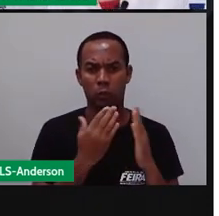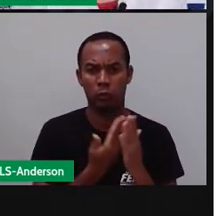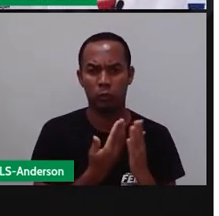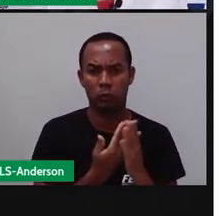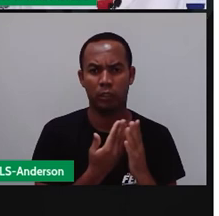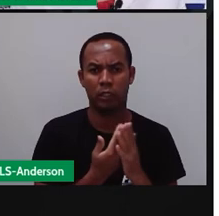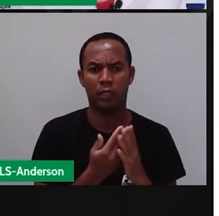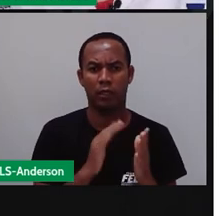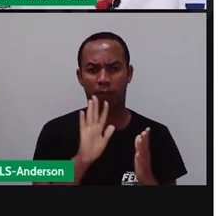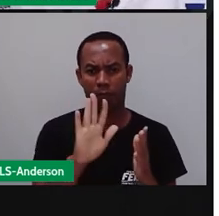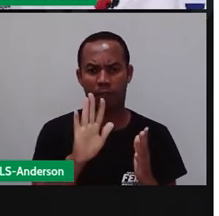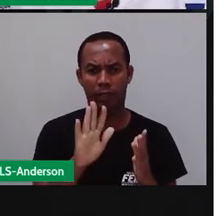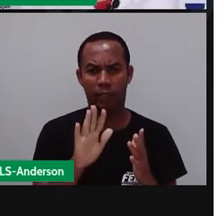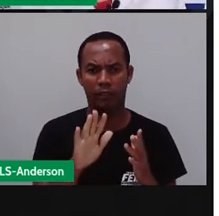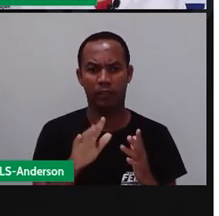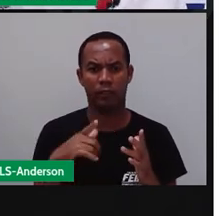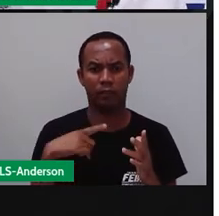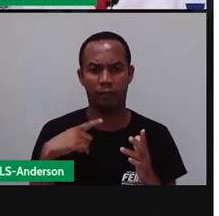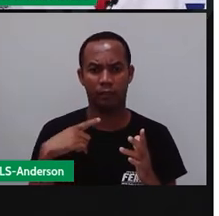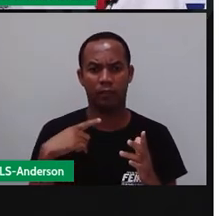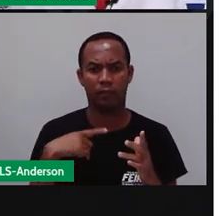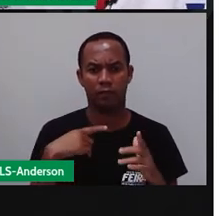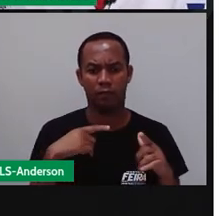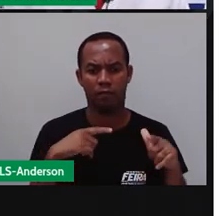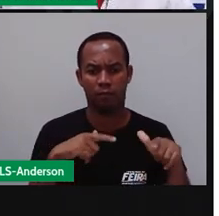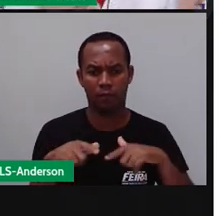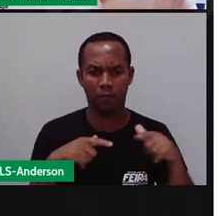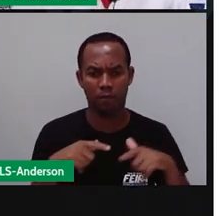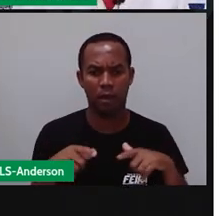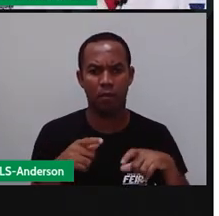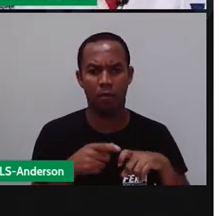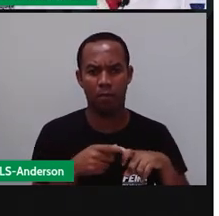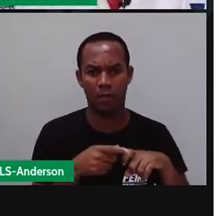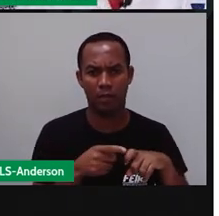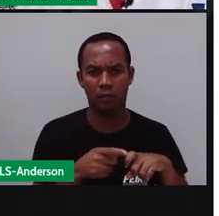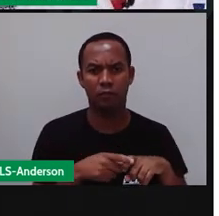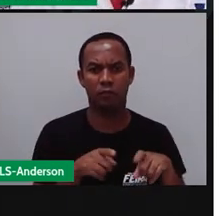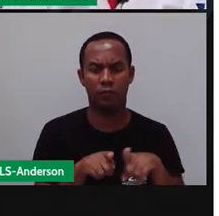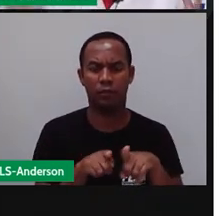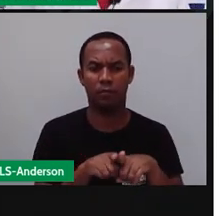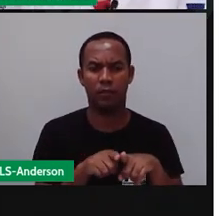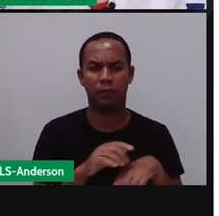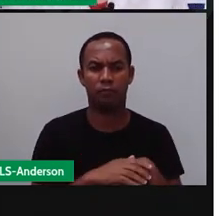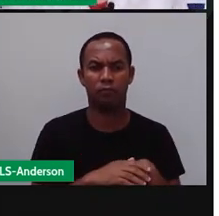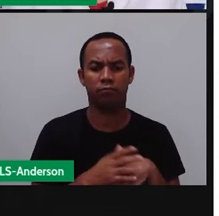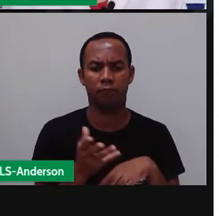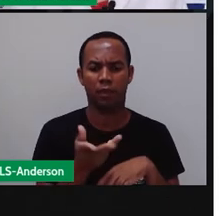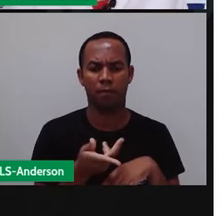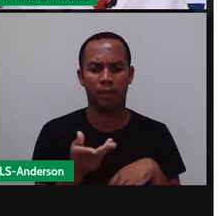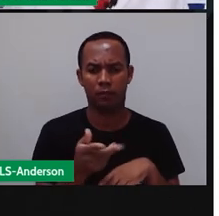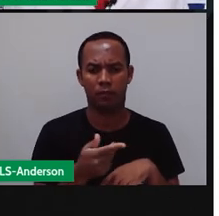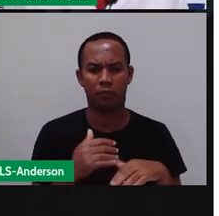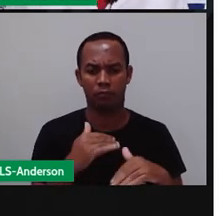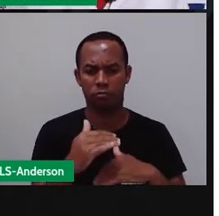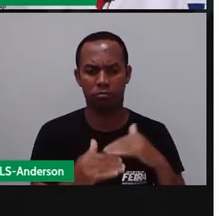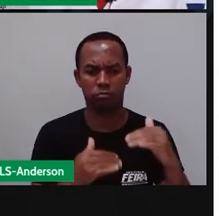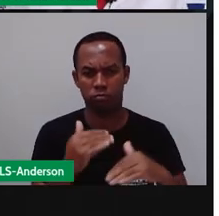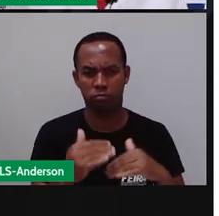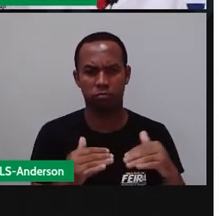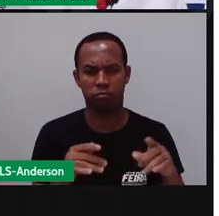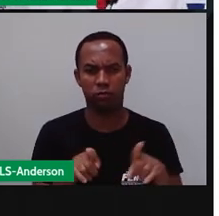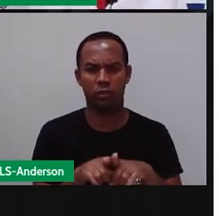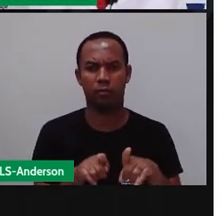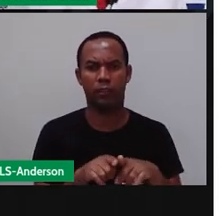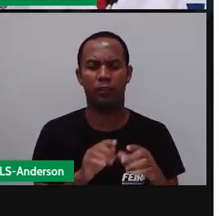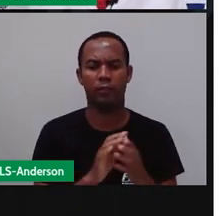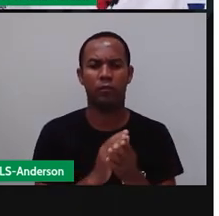tenho habilidade, assim eu não vou ser uma boa médica, tá? Então, o estudo garante uma parte e a habilidade garante outra. Então, o